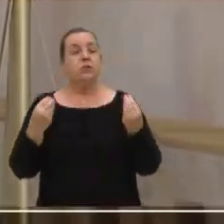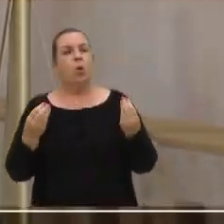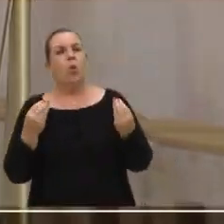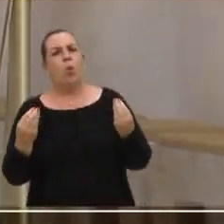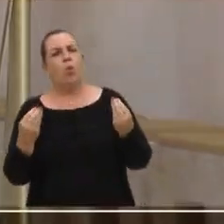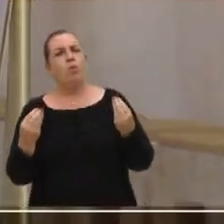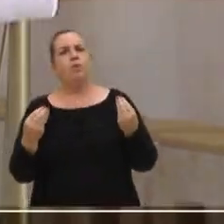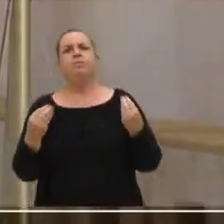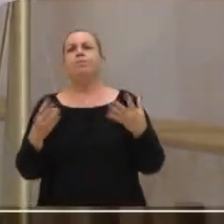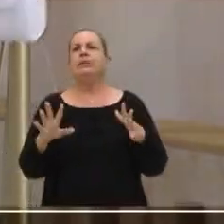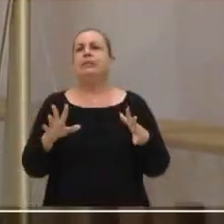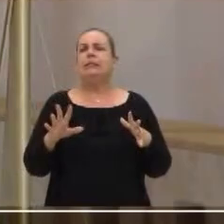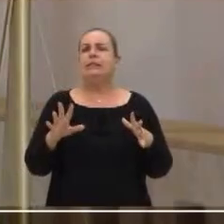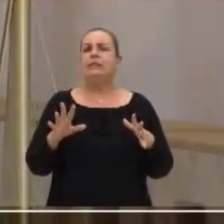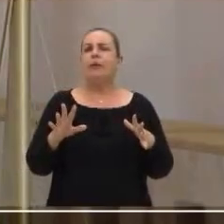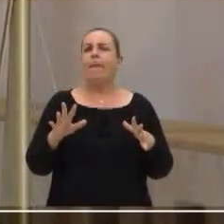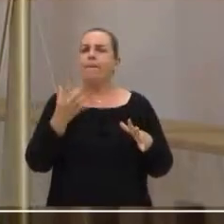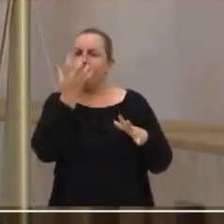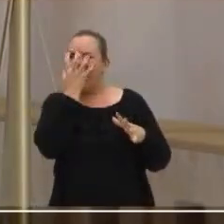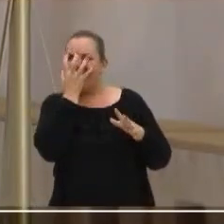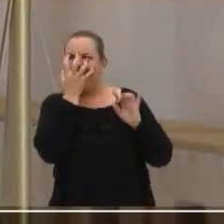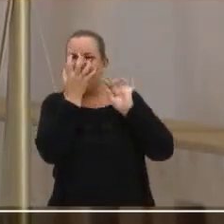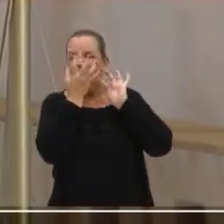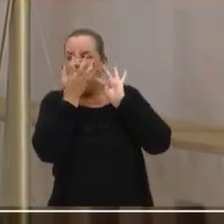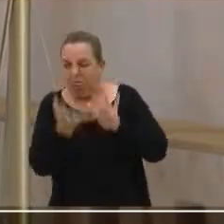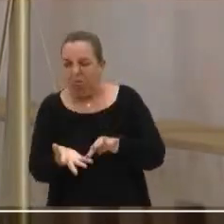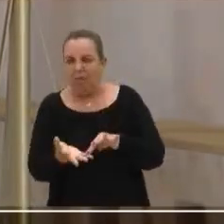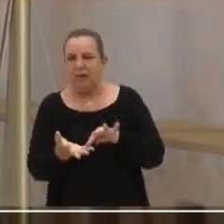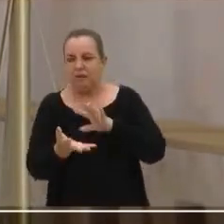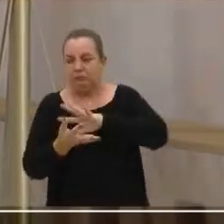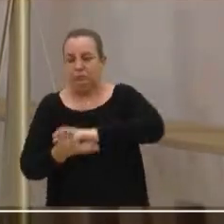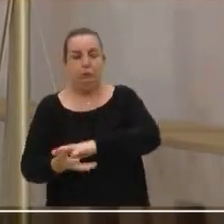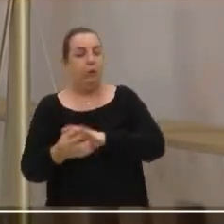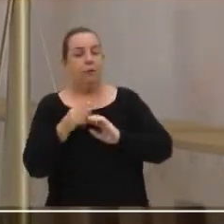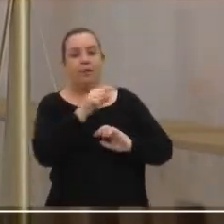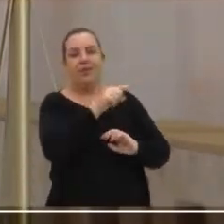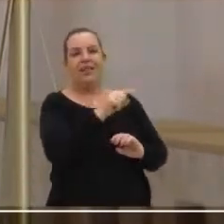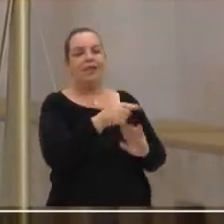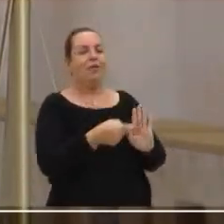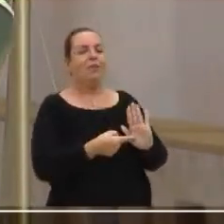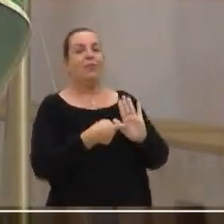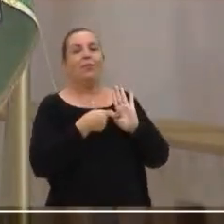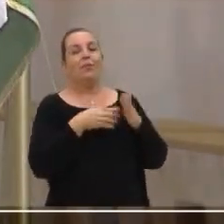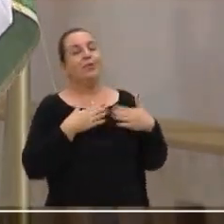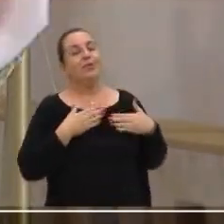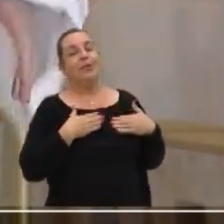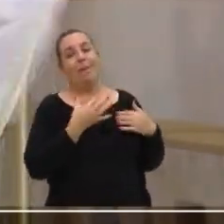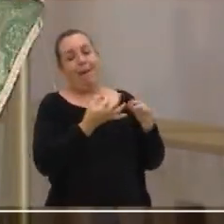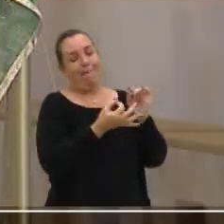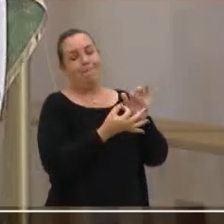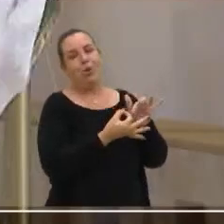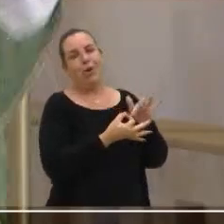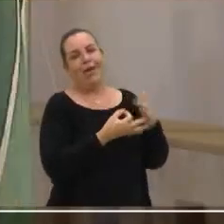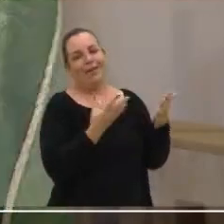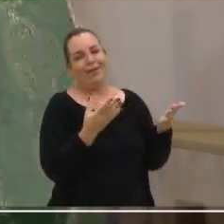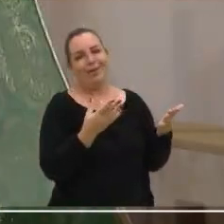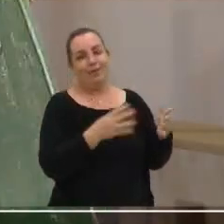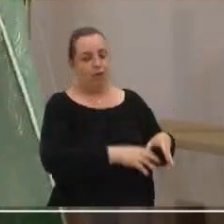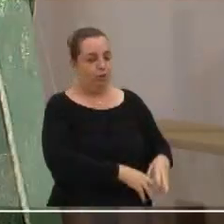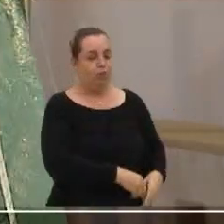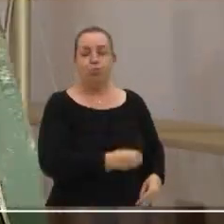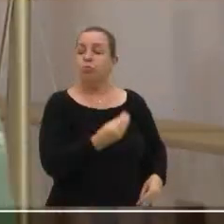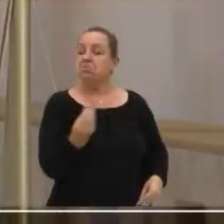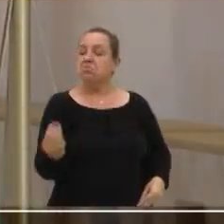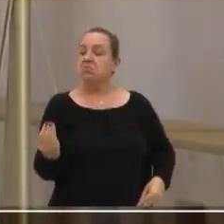padre? Primeiro, veja que Ele disse: mostrai-me uma moeda de imposto, Eles tiraram do bolso